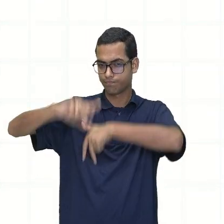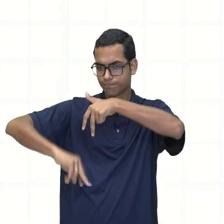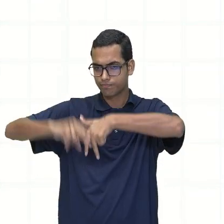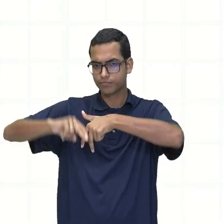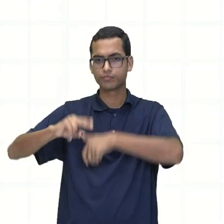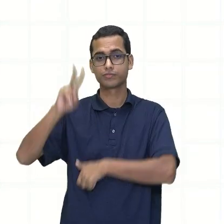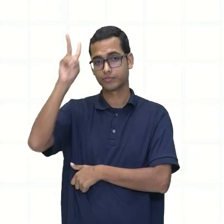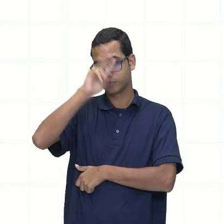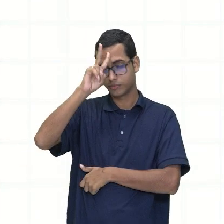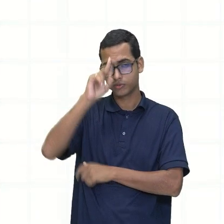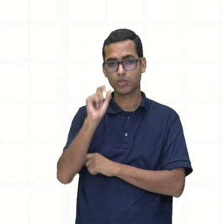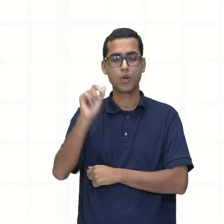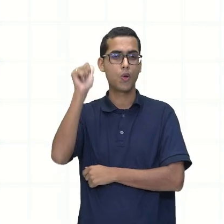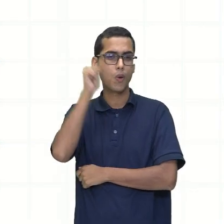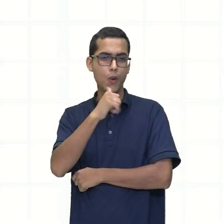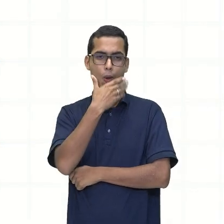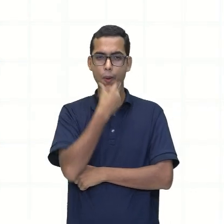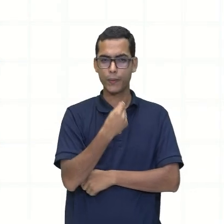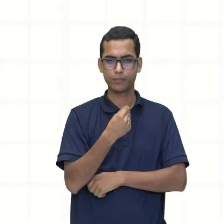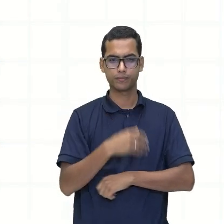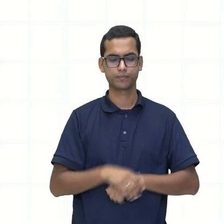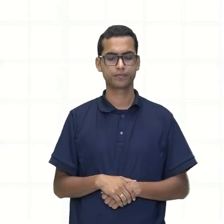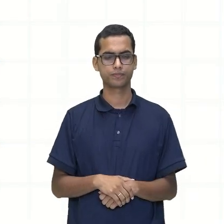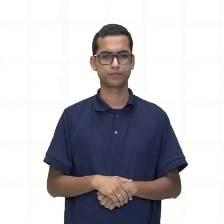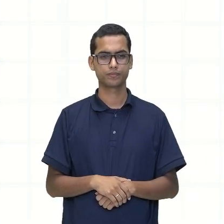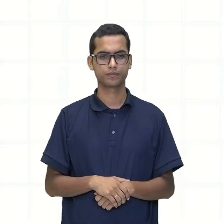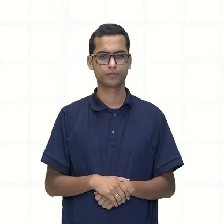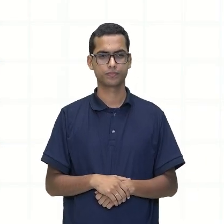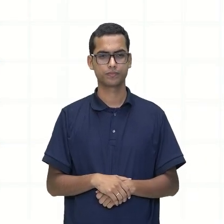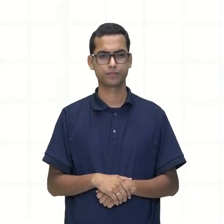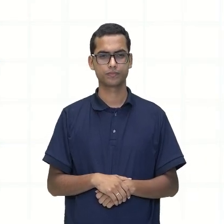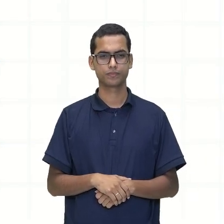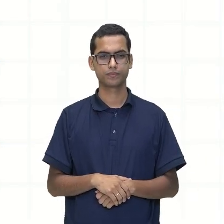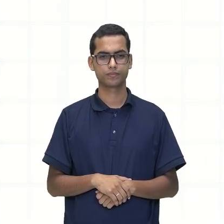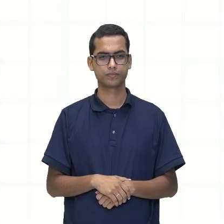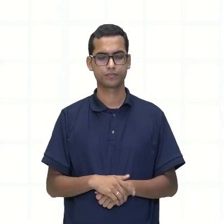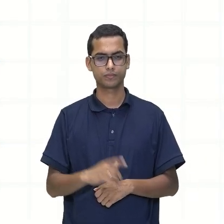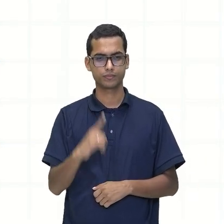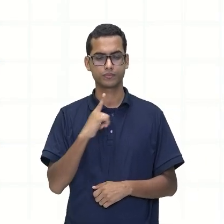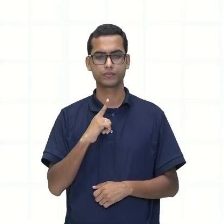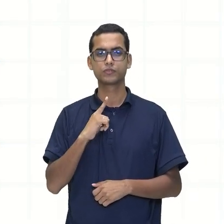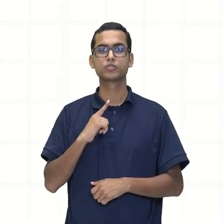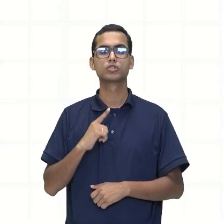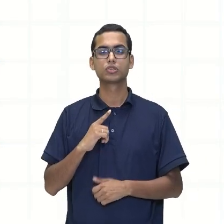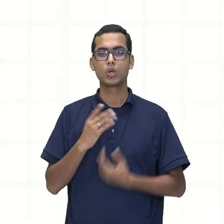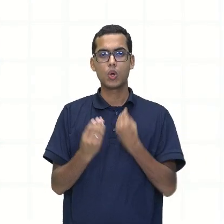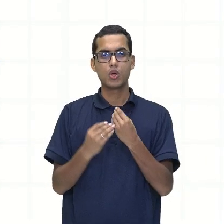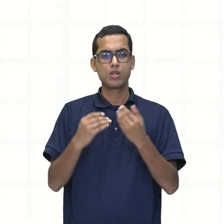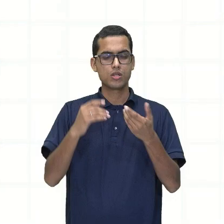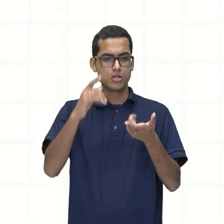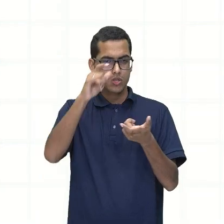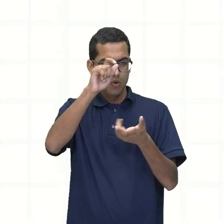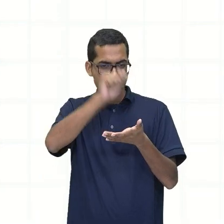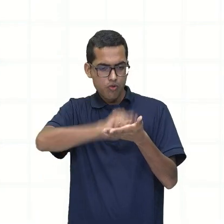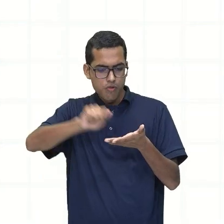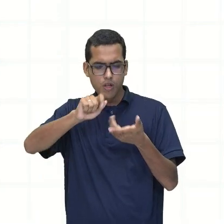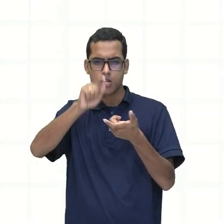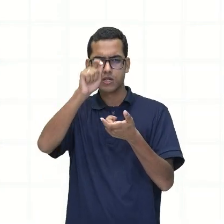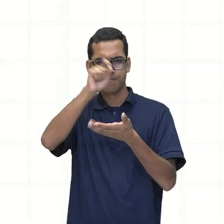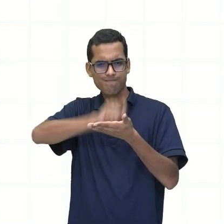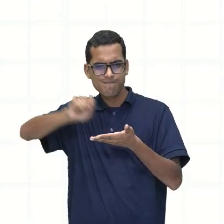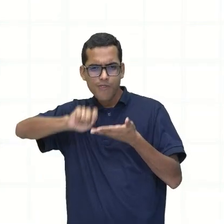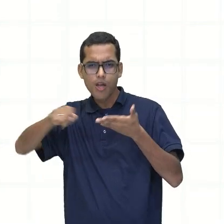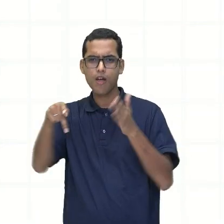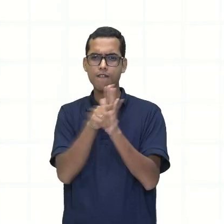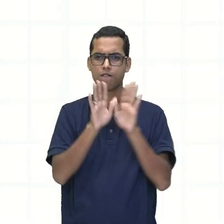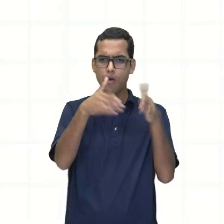né? Gênero, masculino e feminino. Então, quando ele tem uma forma para o masculino e uma forma para o feminino,